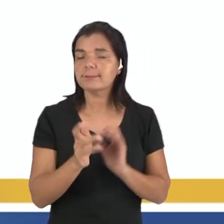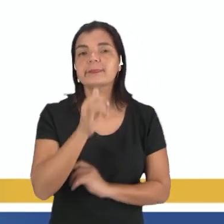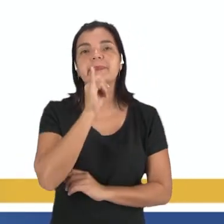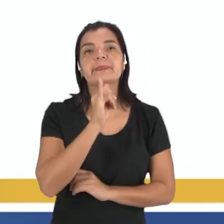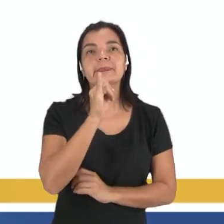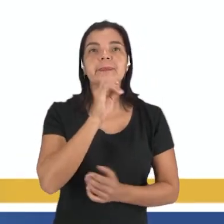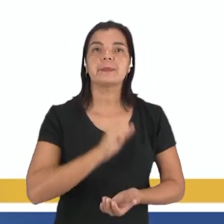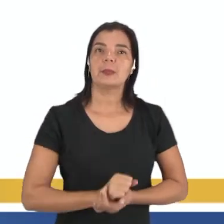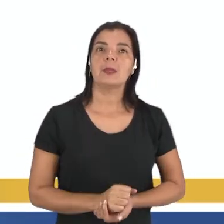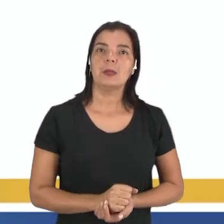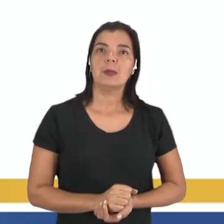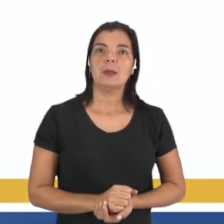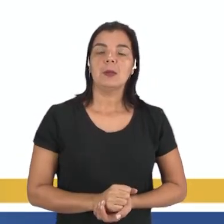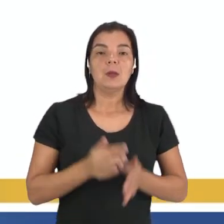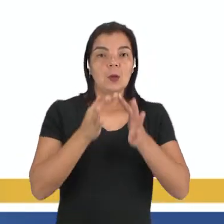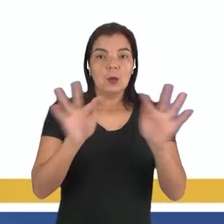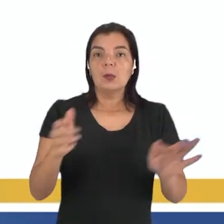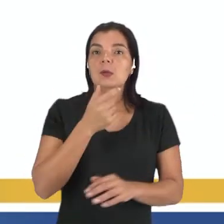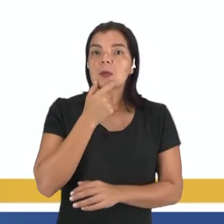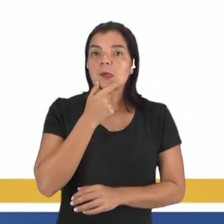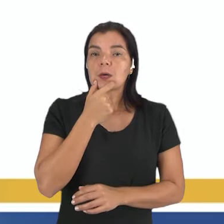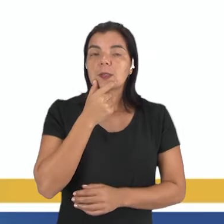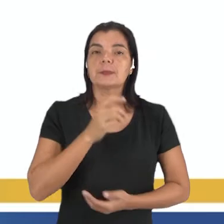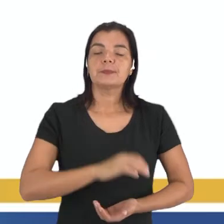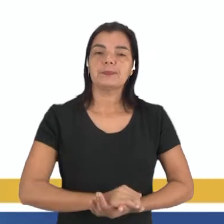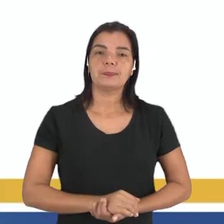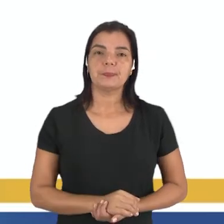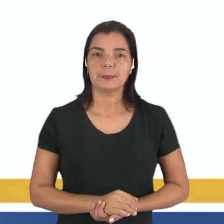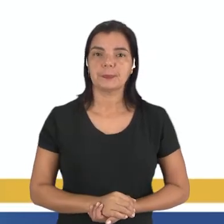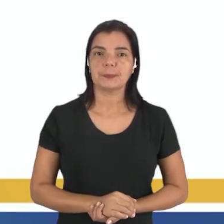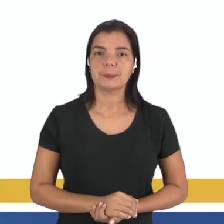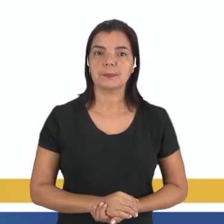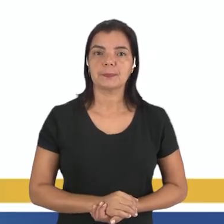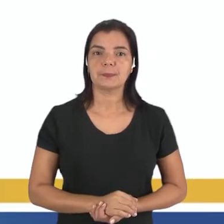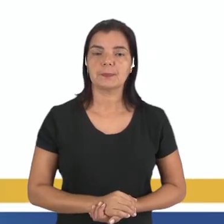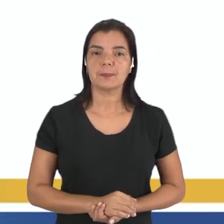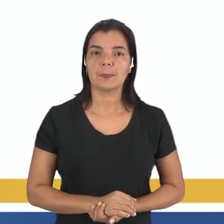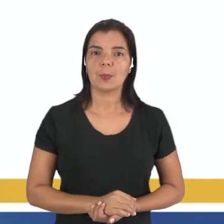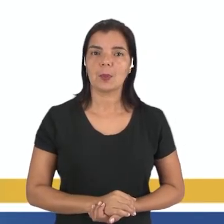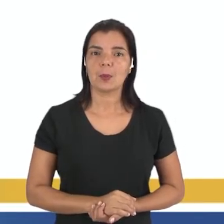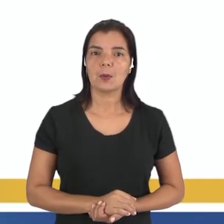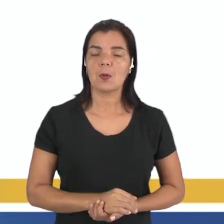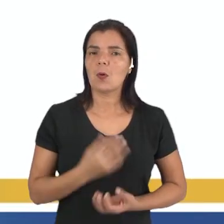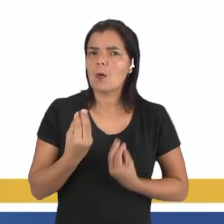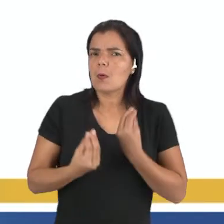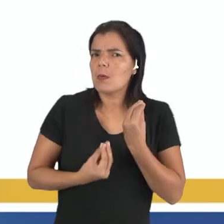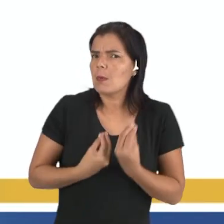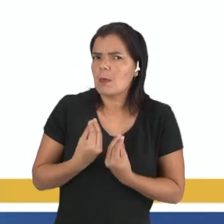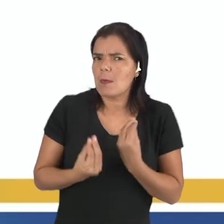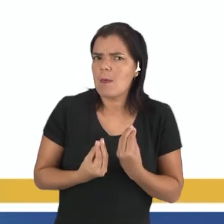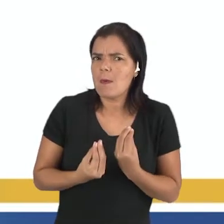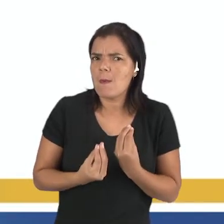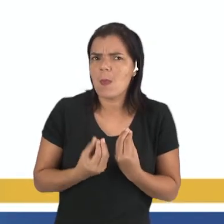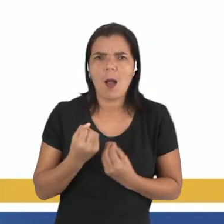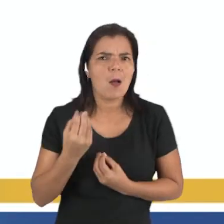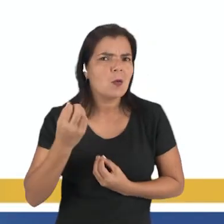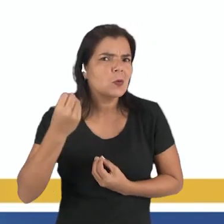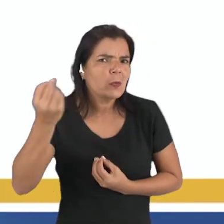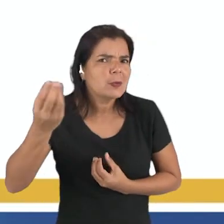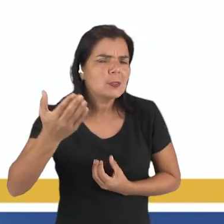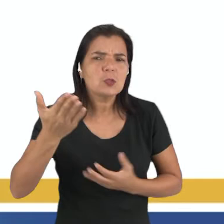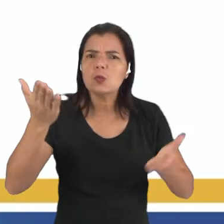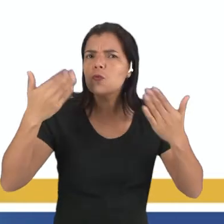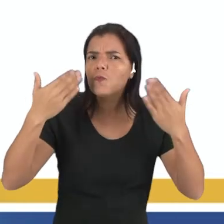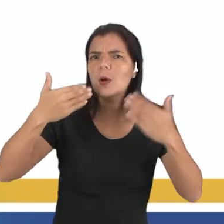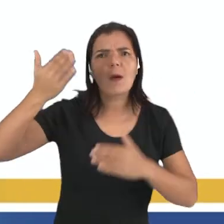Exemplo. How come she didn't travel last summer? Como assim ela não viajou no verão